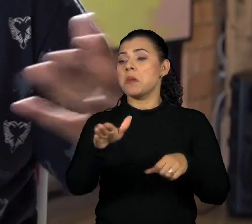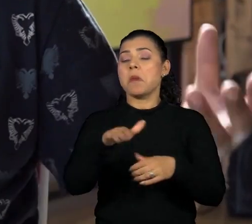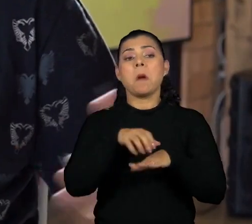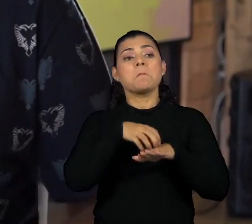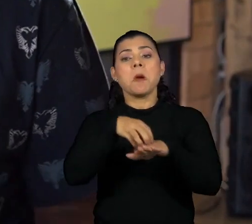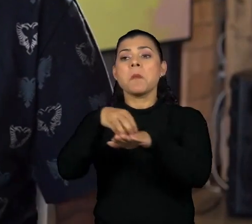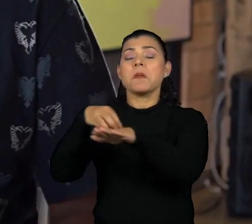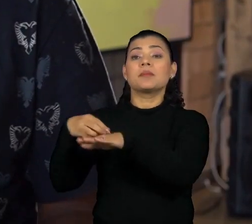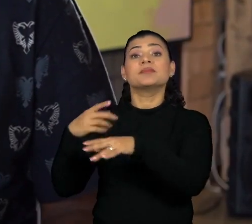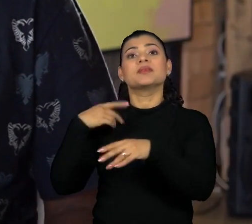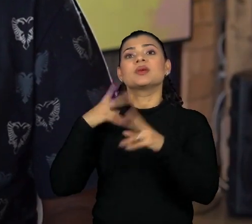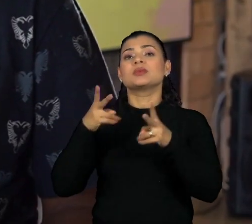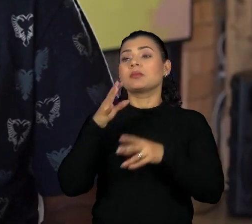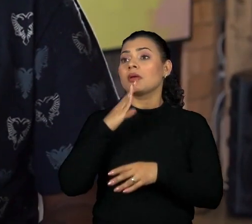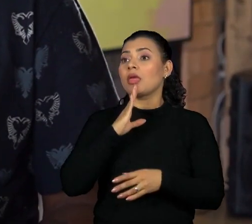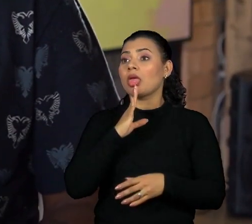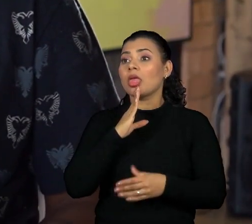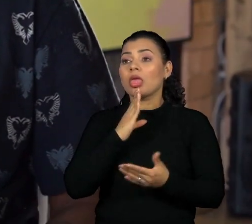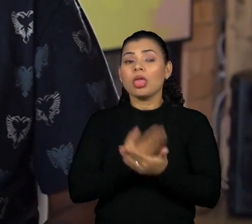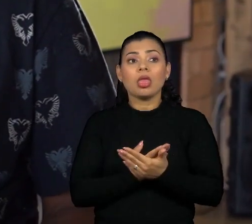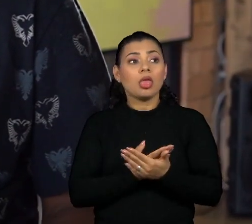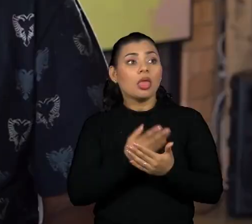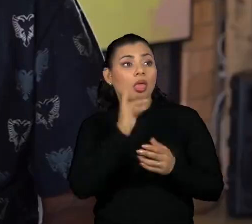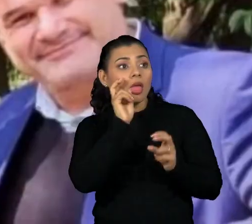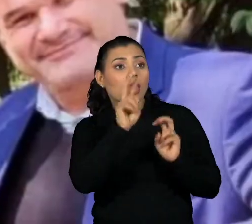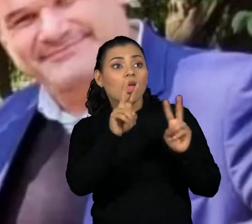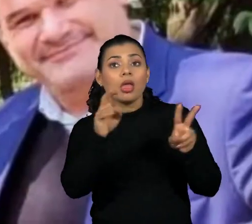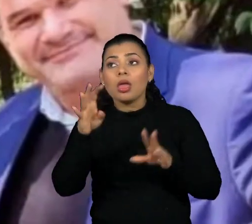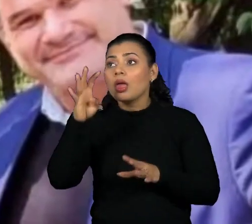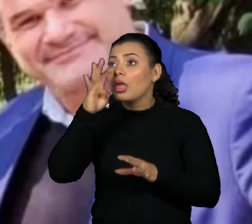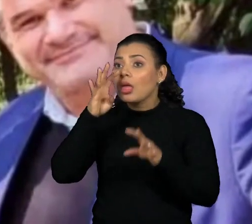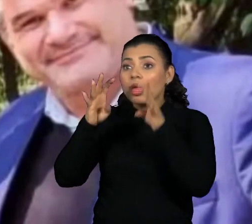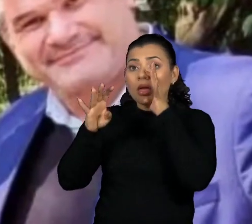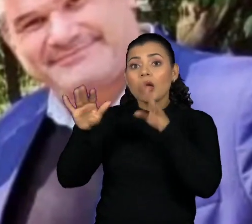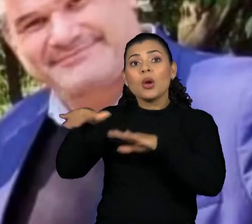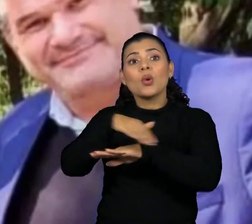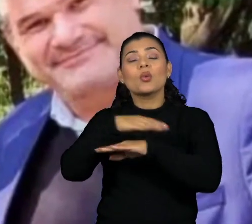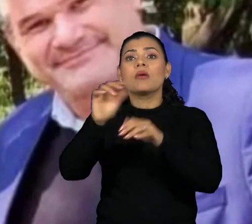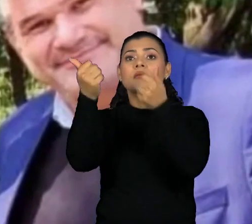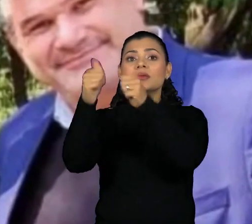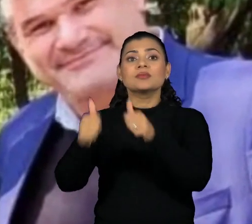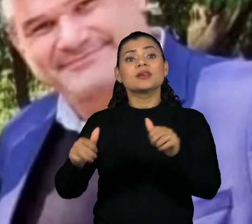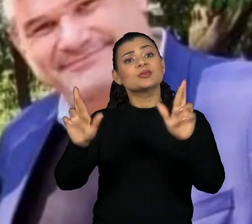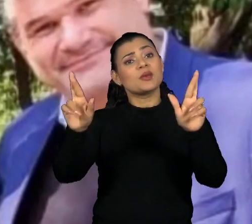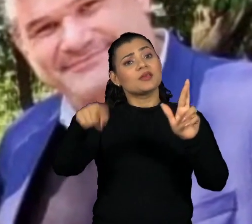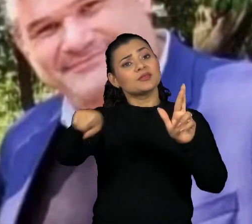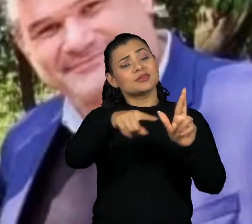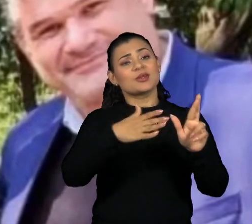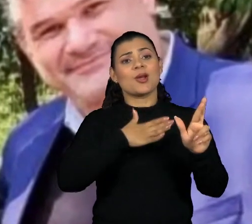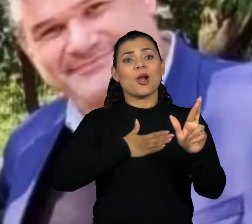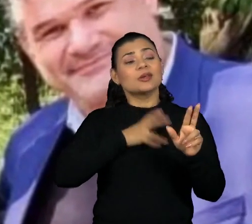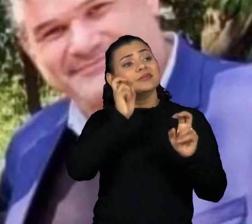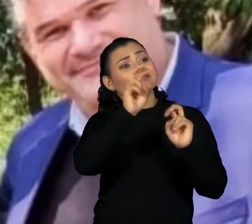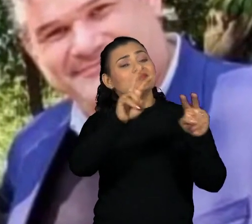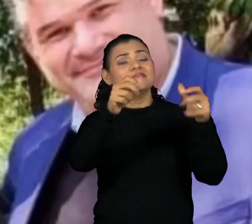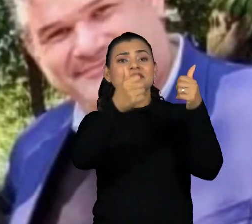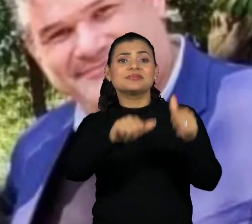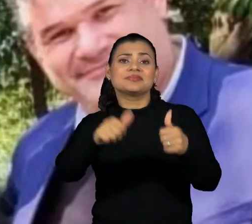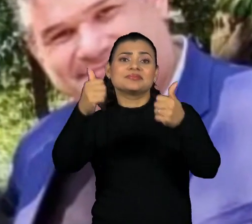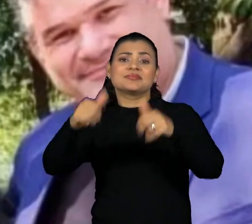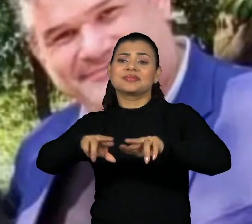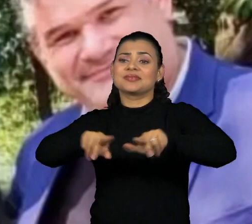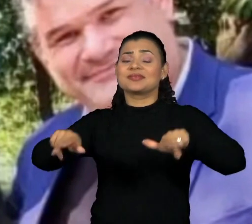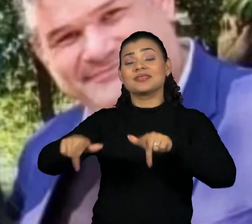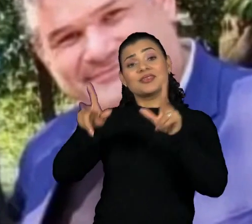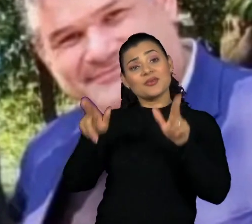as esculturas que eu via, né, pela rua. E espero que as pessoas também gostem, né, estejam apreciando da mesma forma